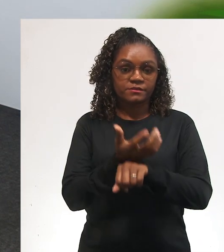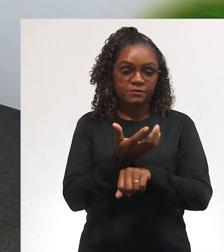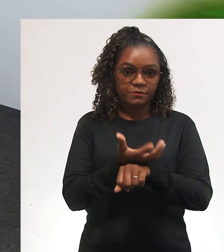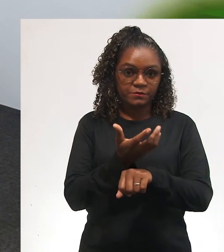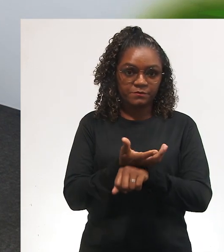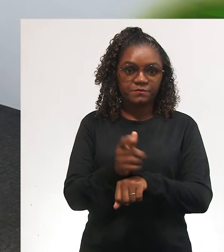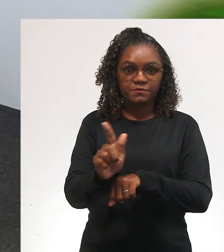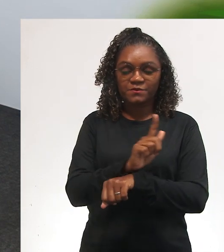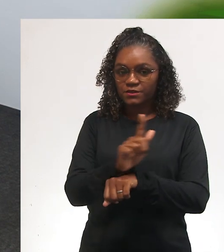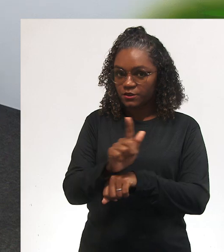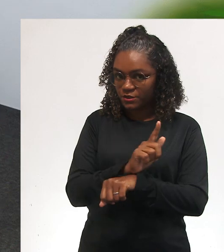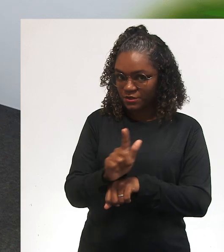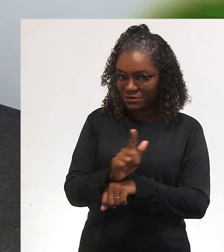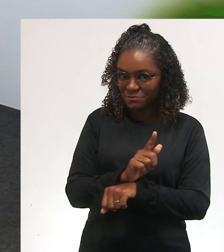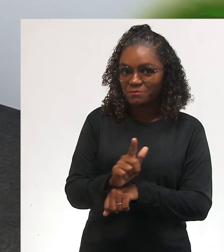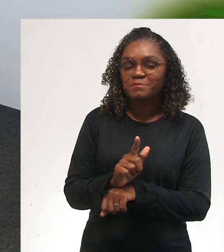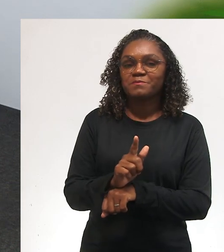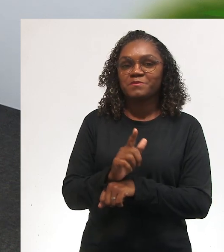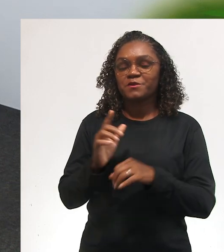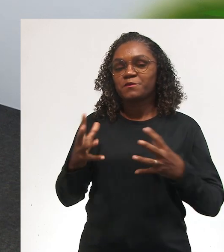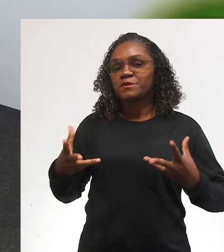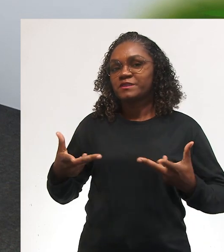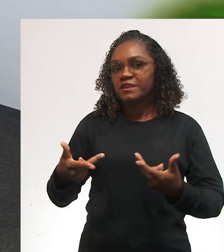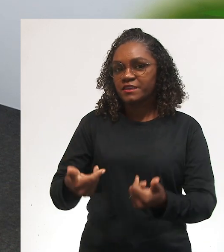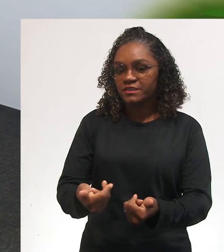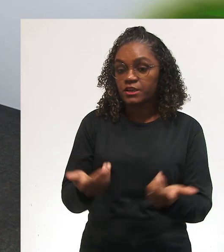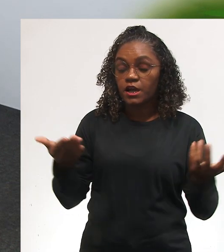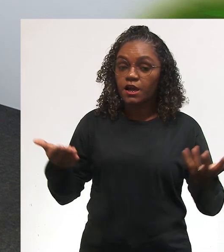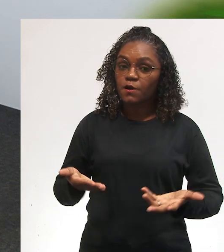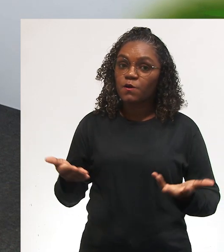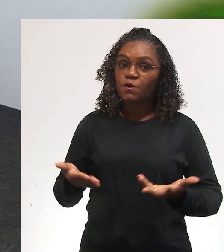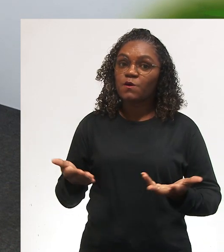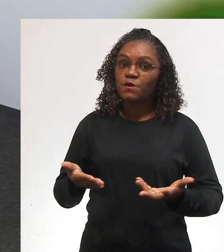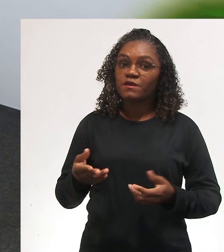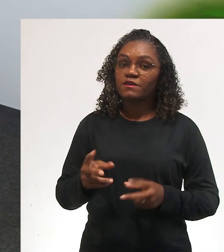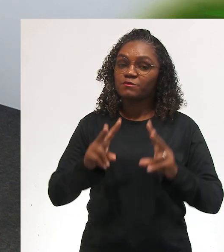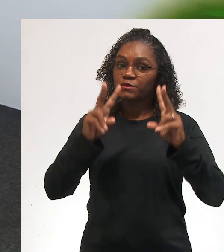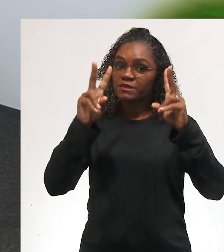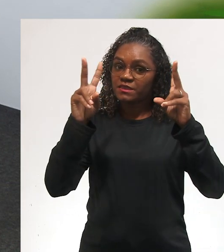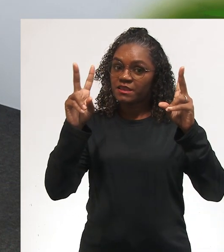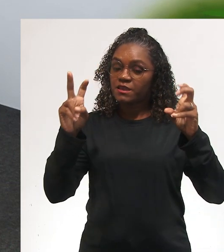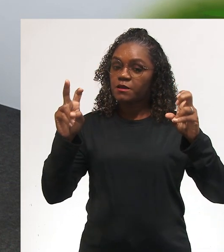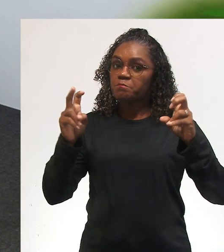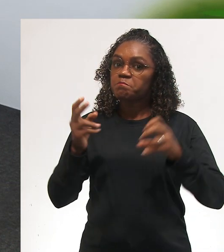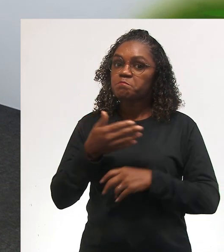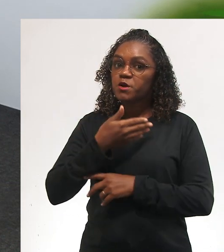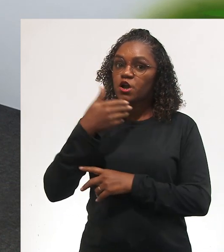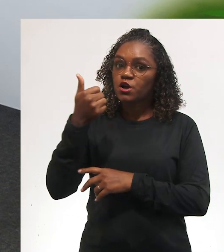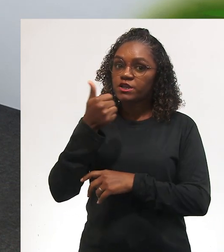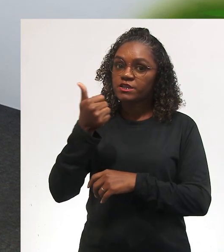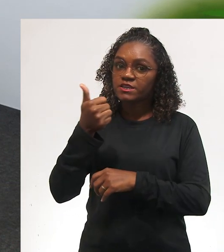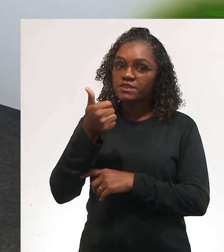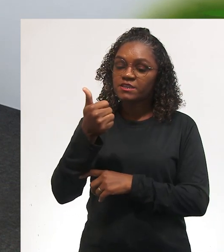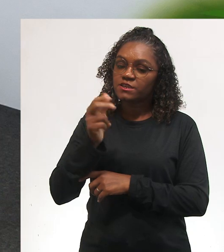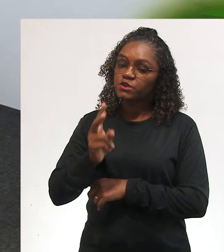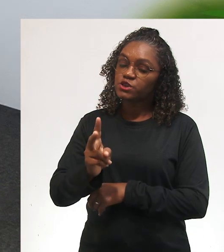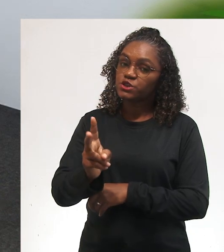vamos falar um pouco sobre melhoria contínua e quero, antes de mais nada, fazer a